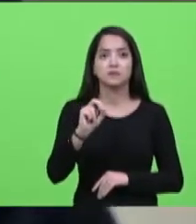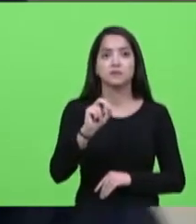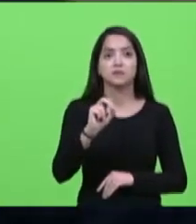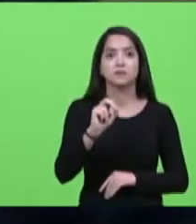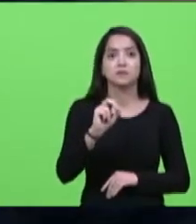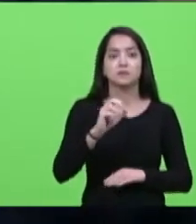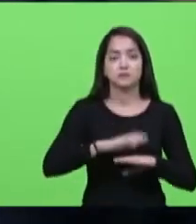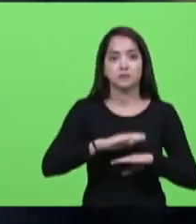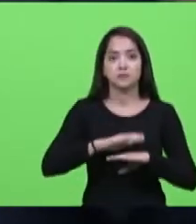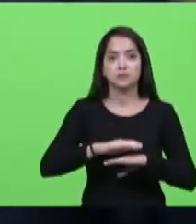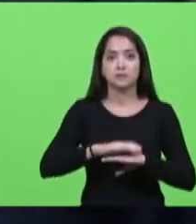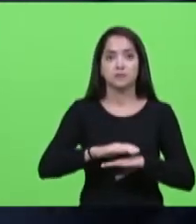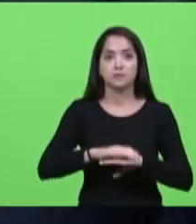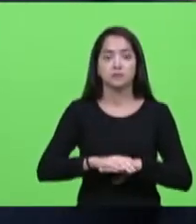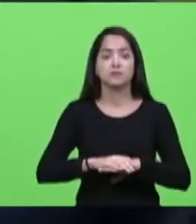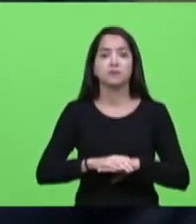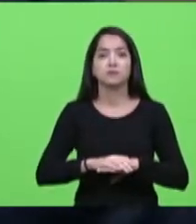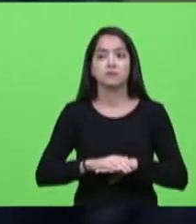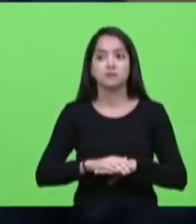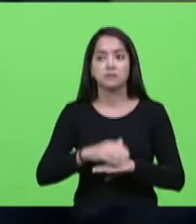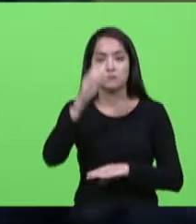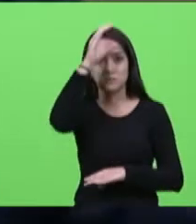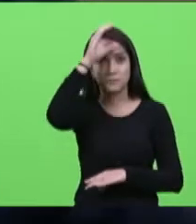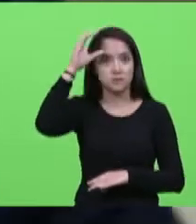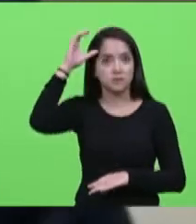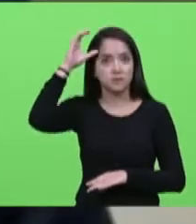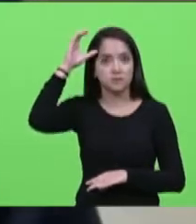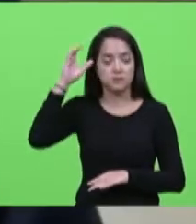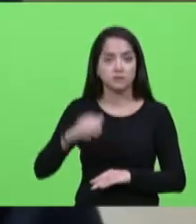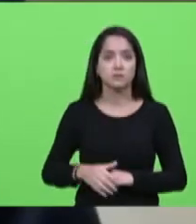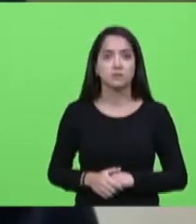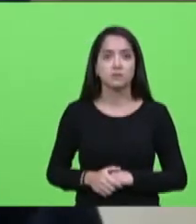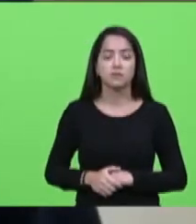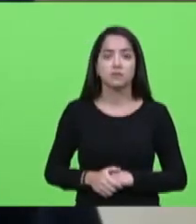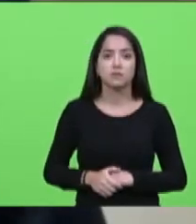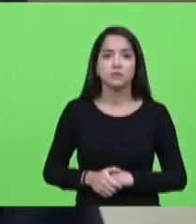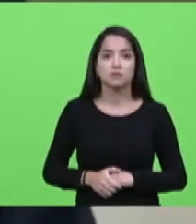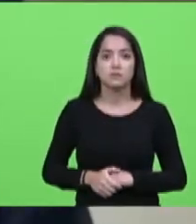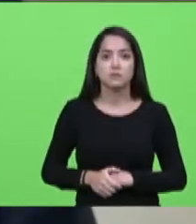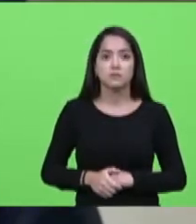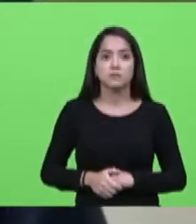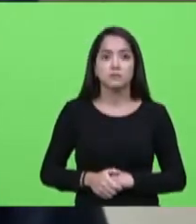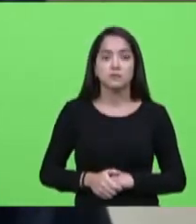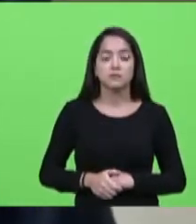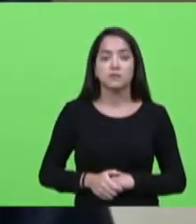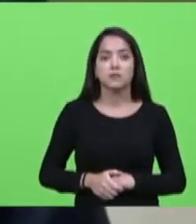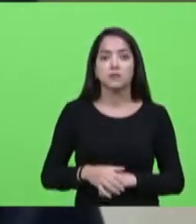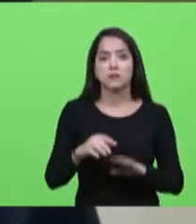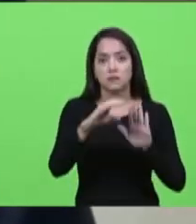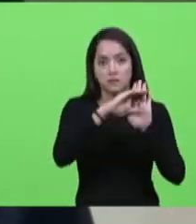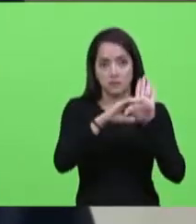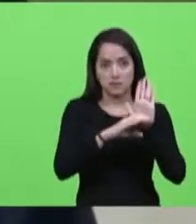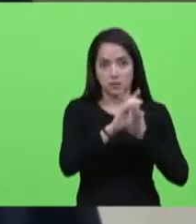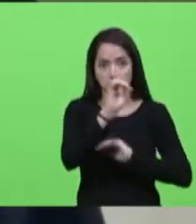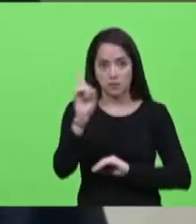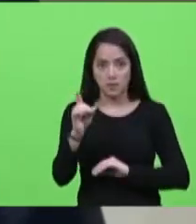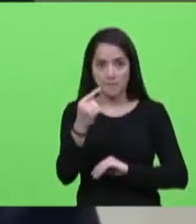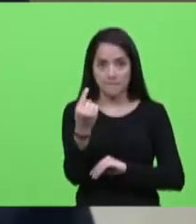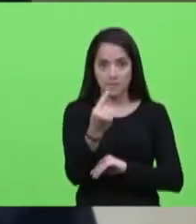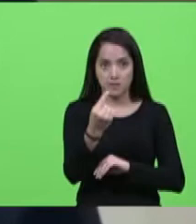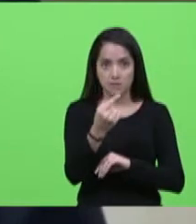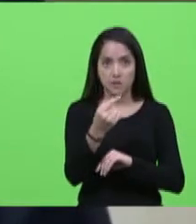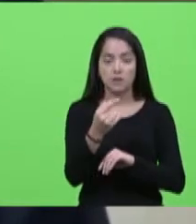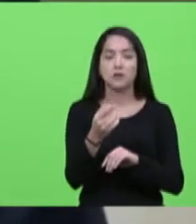do deputado Carlito Merz. Temos na ordem do dia, em primeiro lugar, a